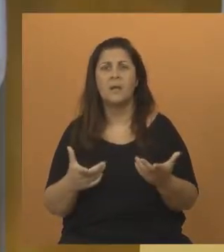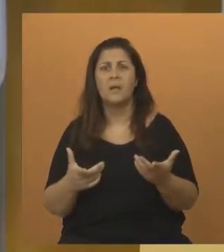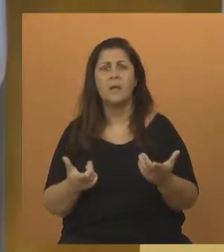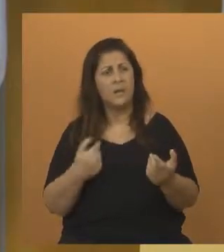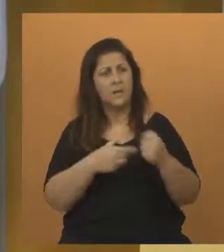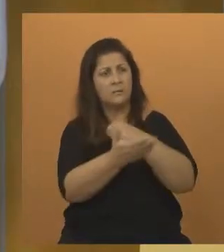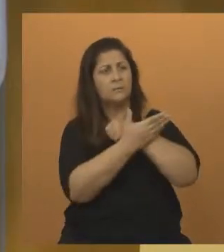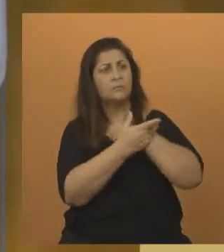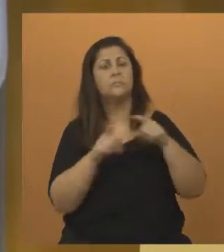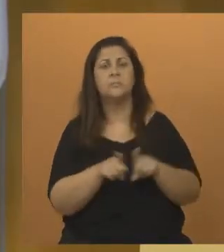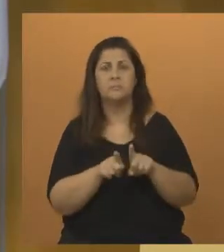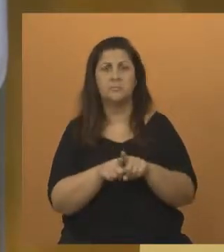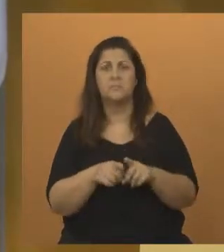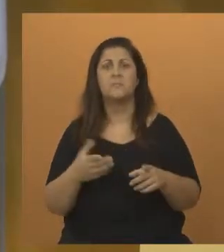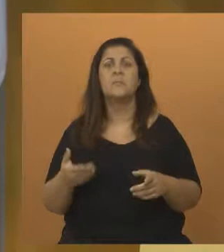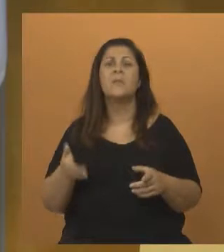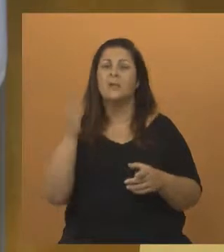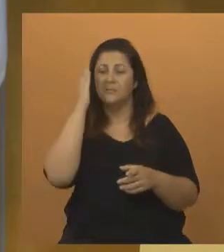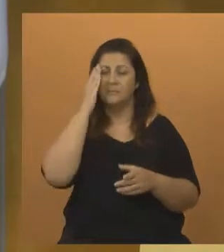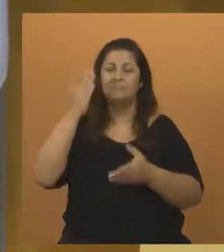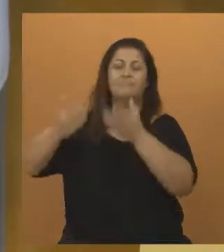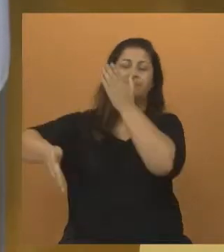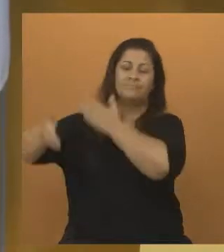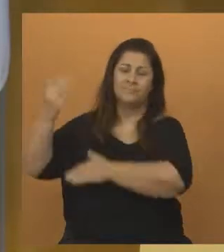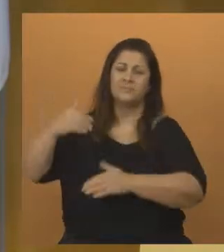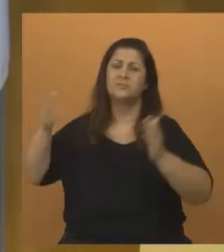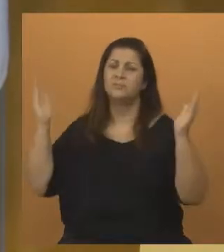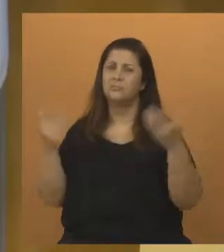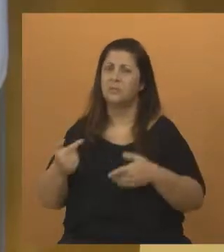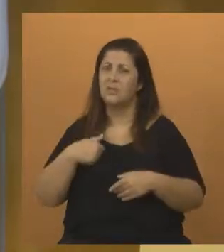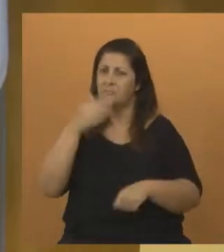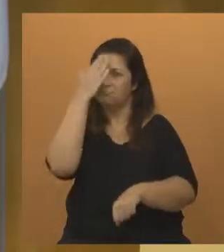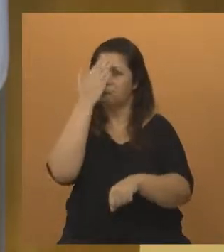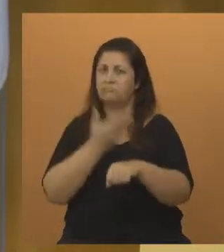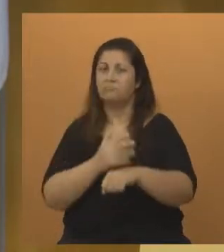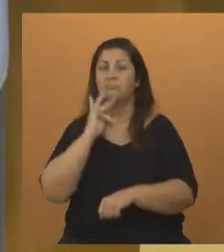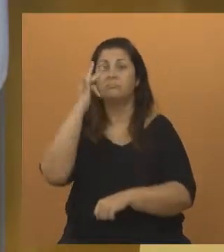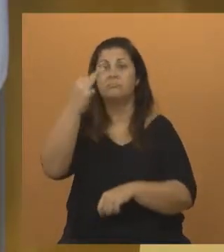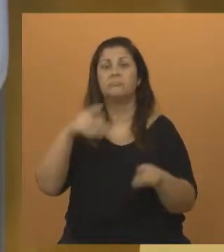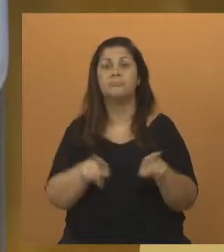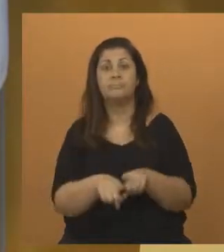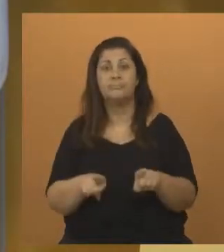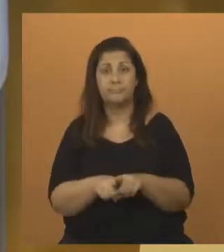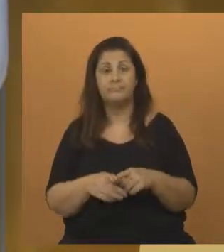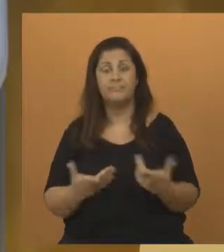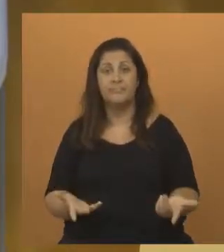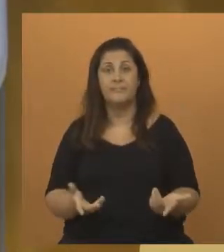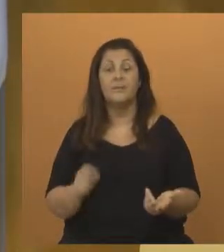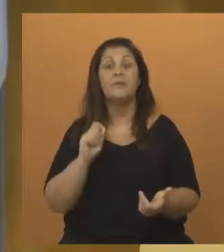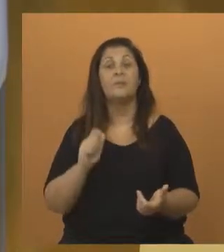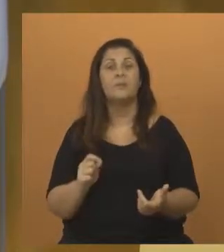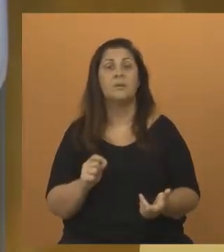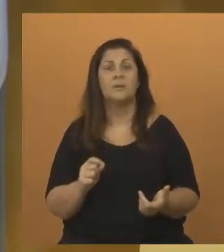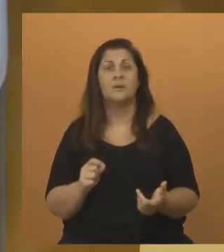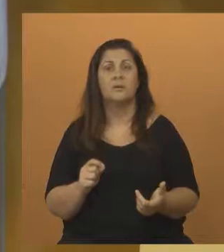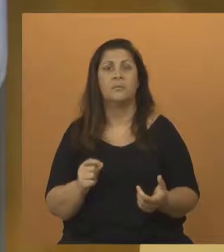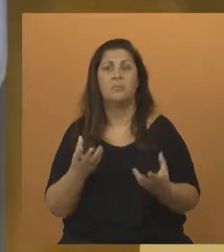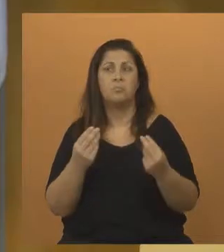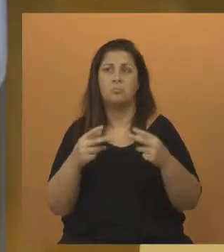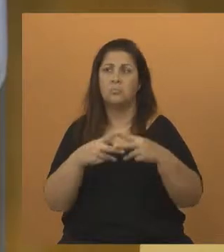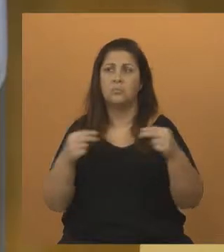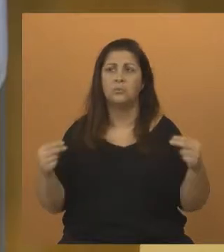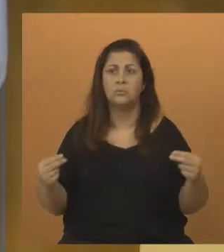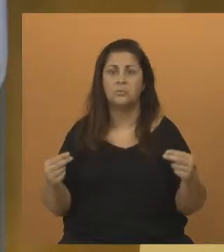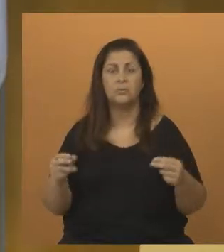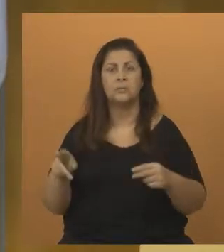que isso já foi feito no passado e vai ser feito agora de uma forma até mais efetiva, que é proporcionar, em algumas modalidades,